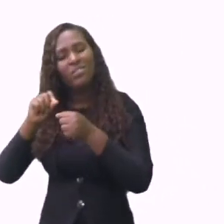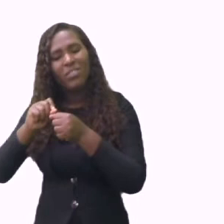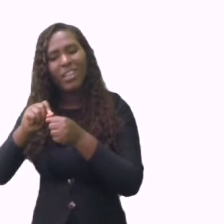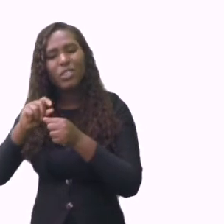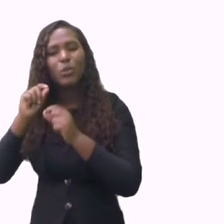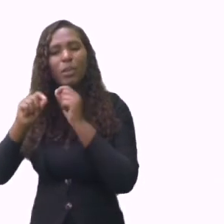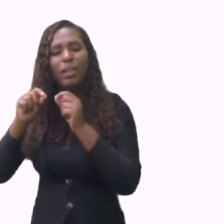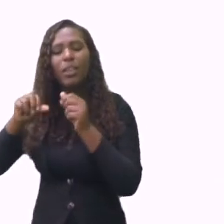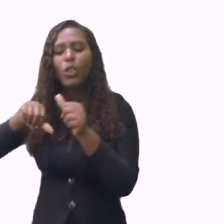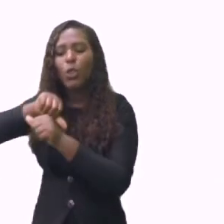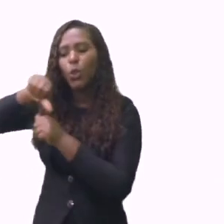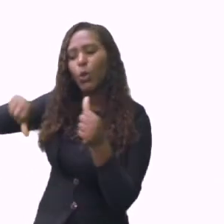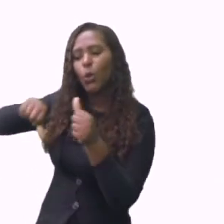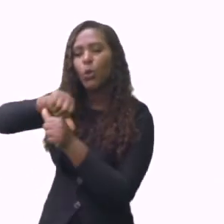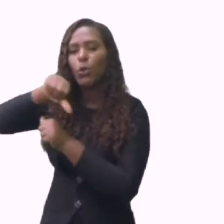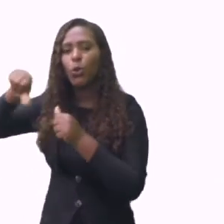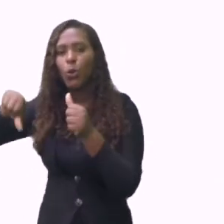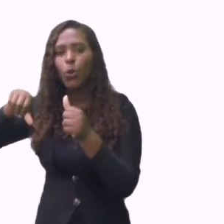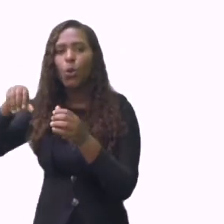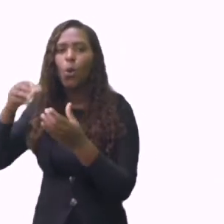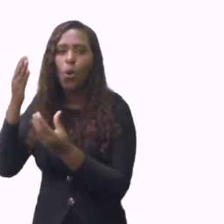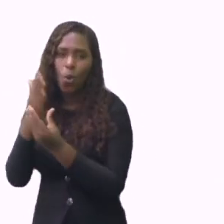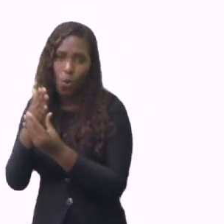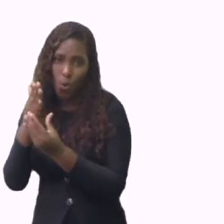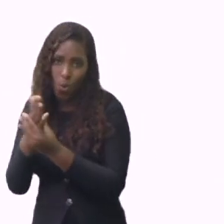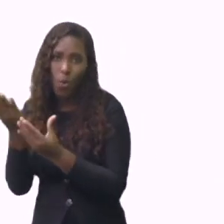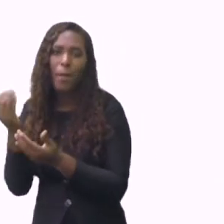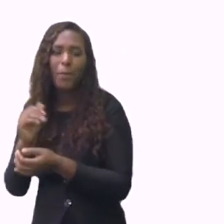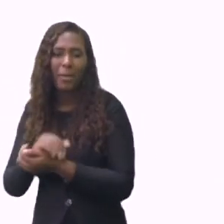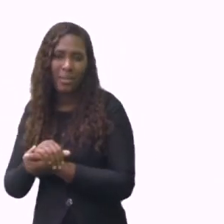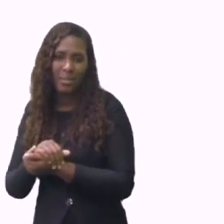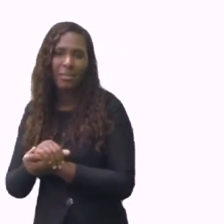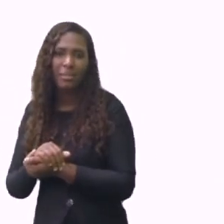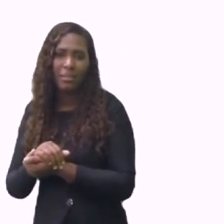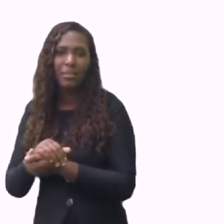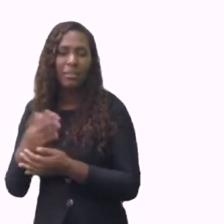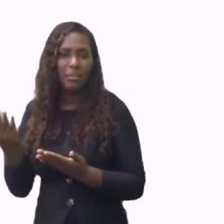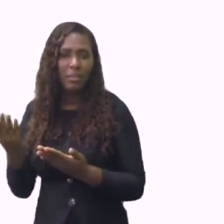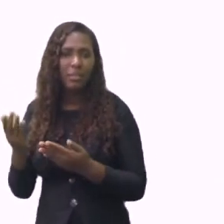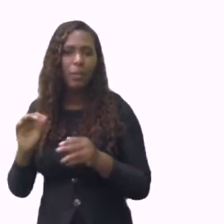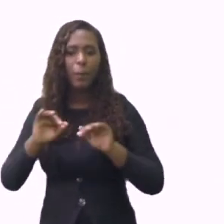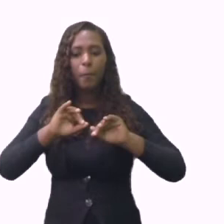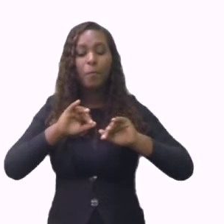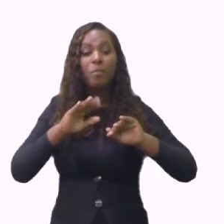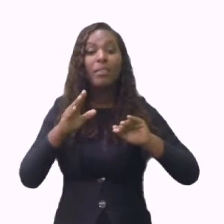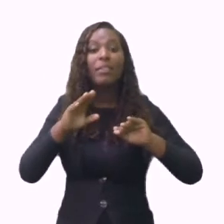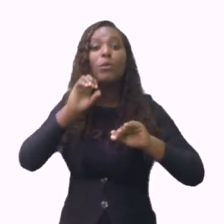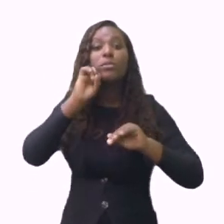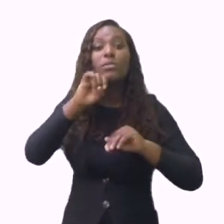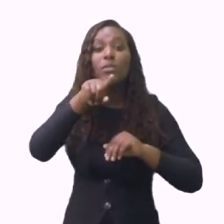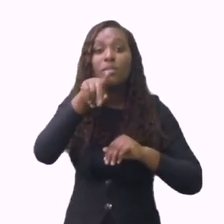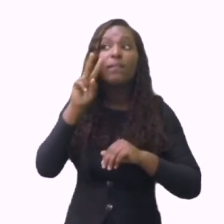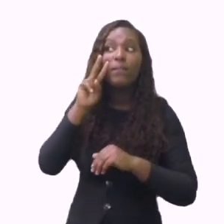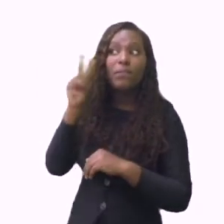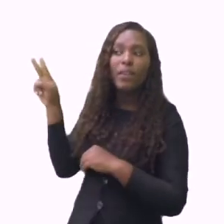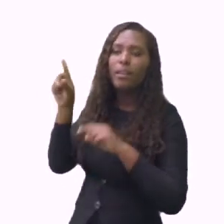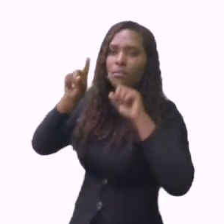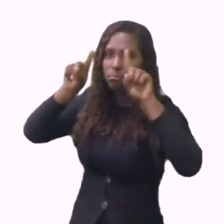da frase? Então, muito importante. Se você vê esse sinal gráfico, ele é chamado de